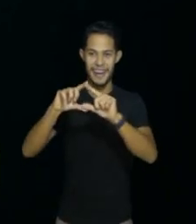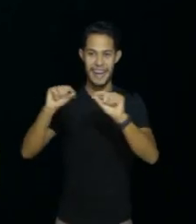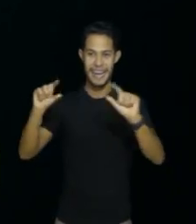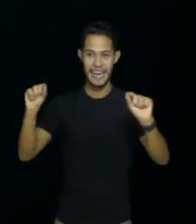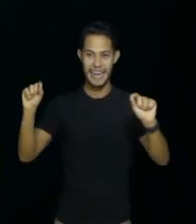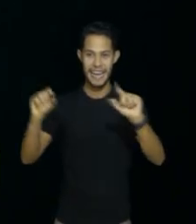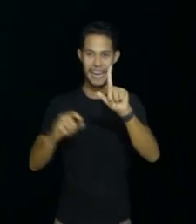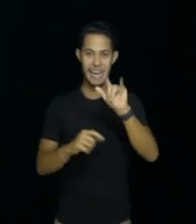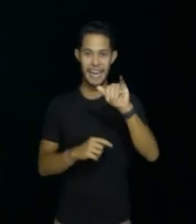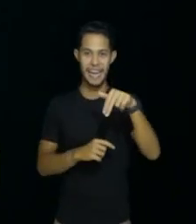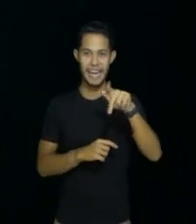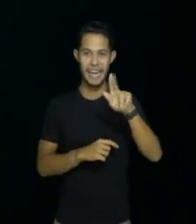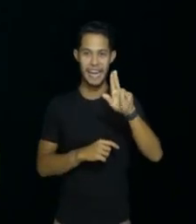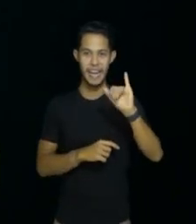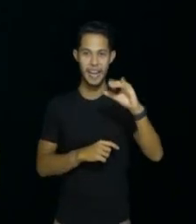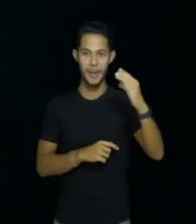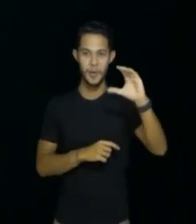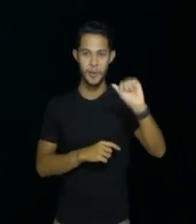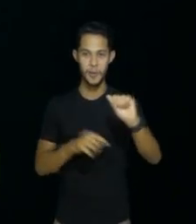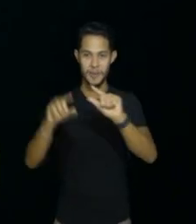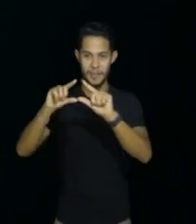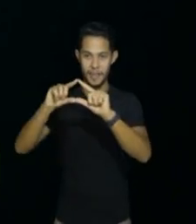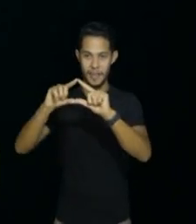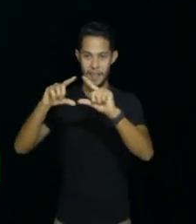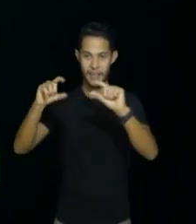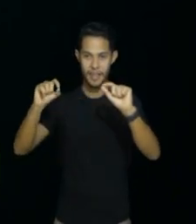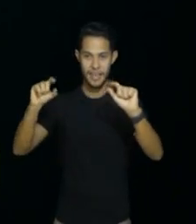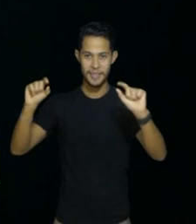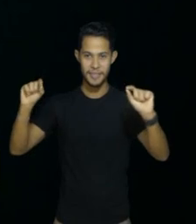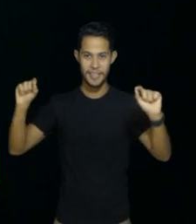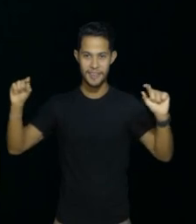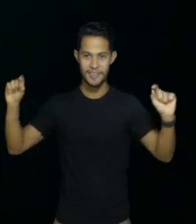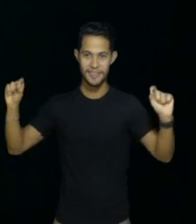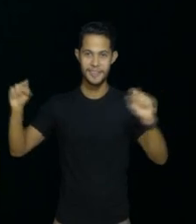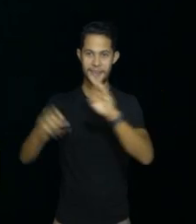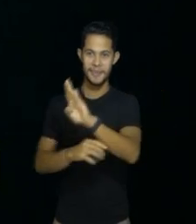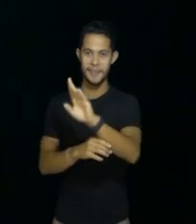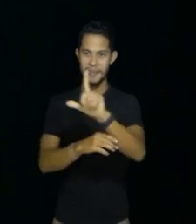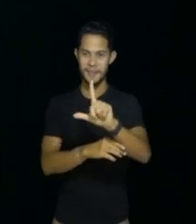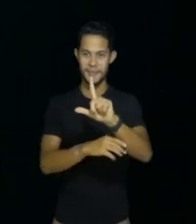o deputado pediu para que viesse falar sobre a linguiça Blumenau,